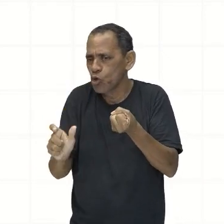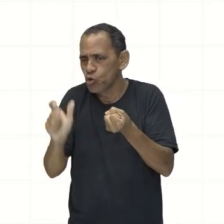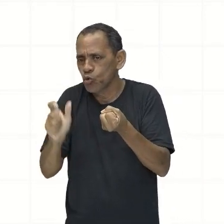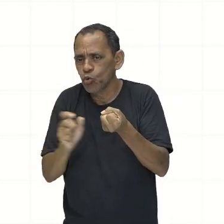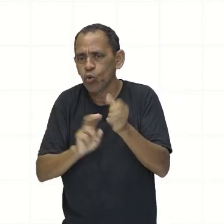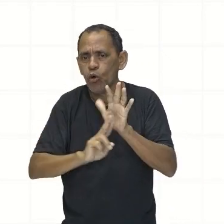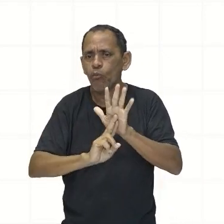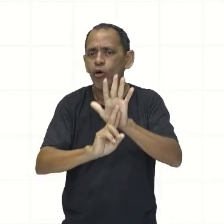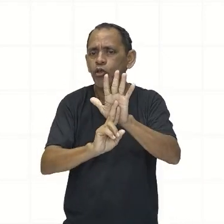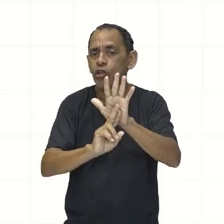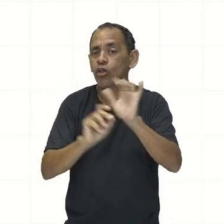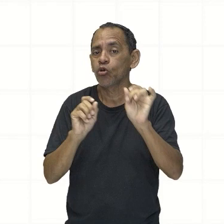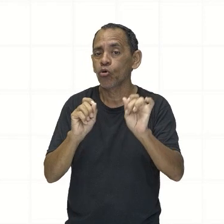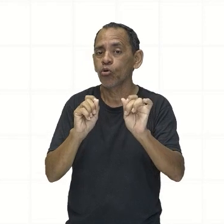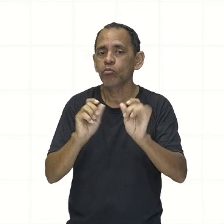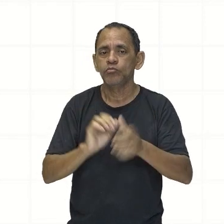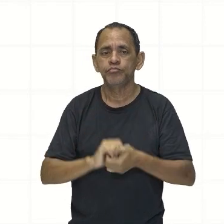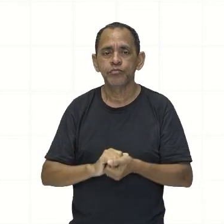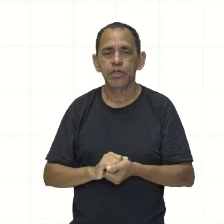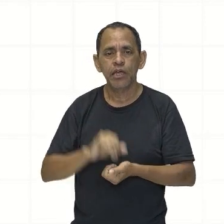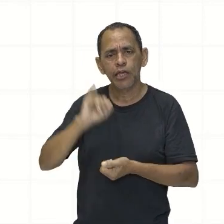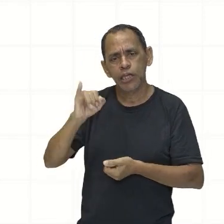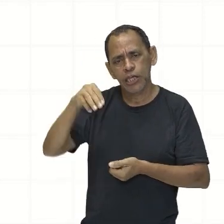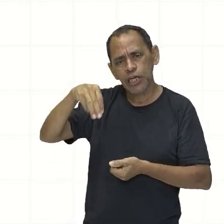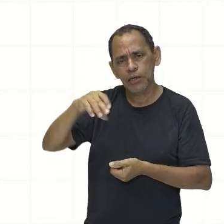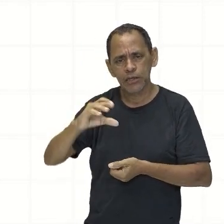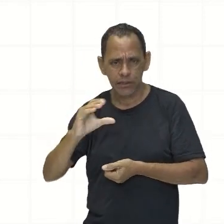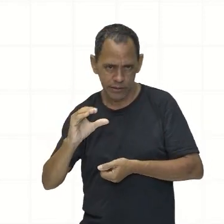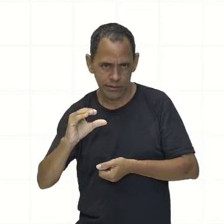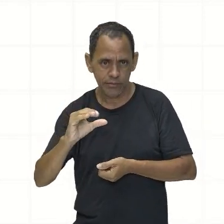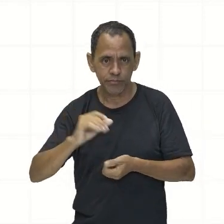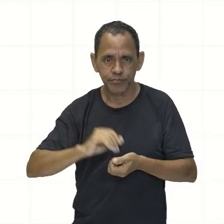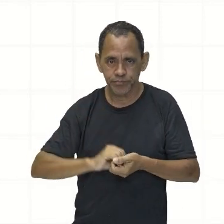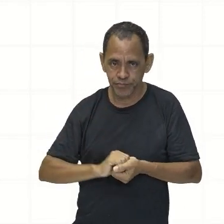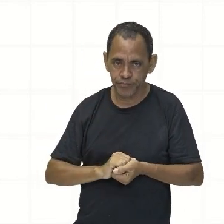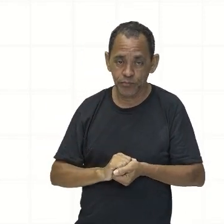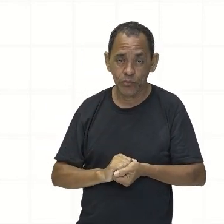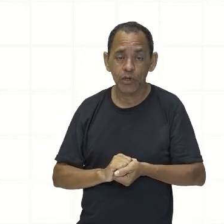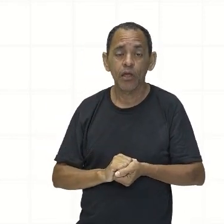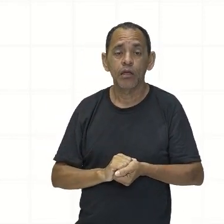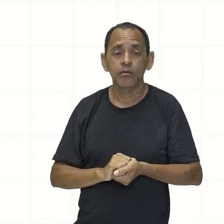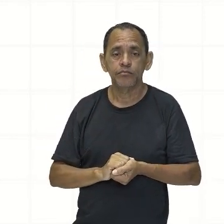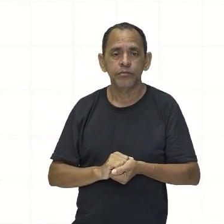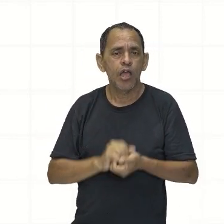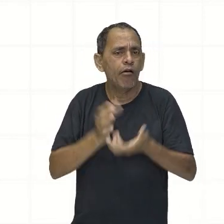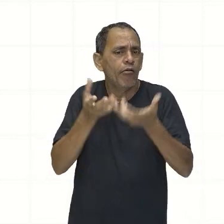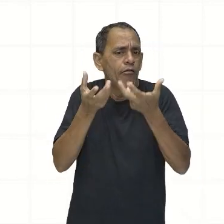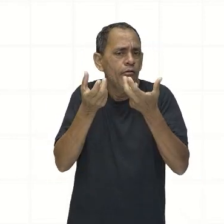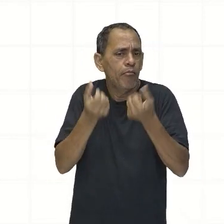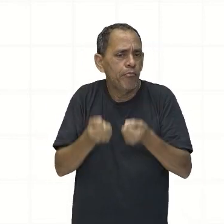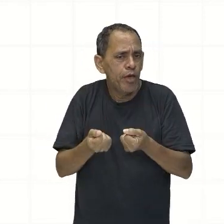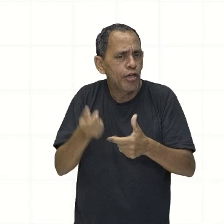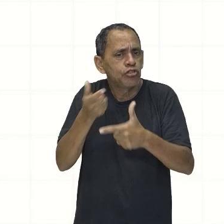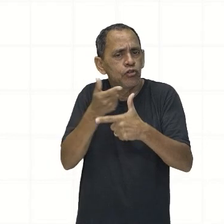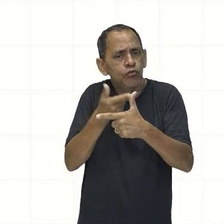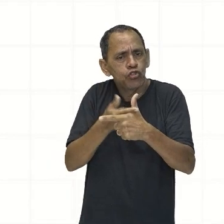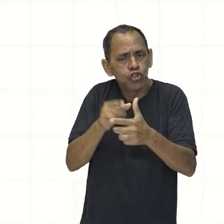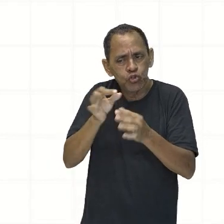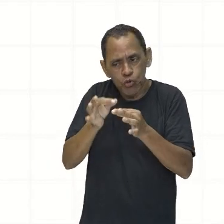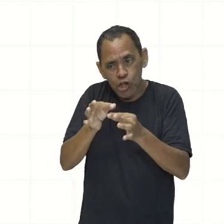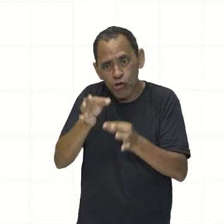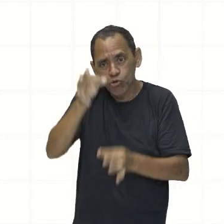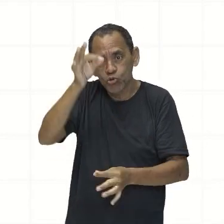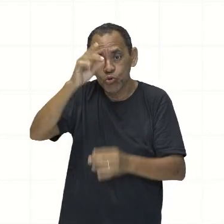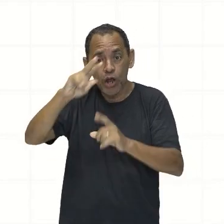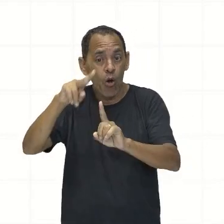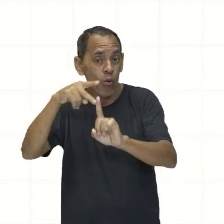olha, o nosso conhecido IMC, ele é peso dividido pela altura ao quadrado.